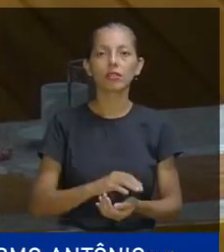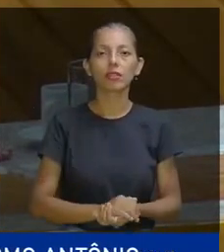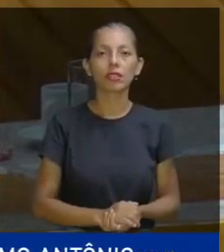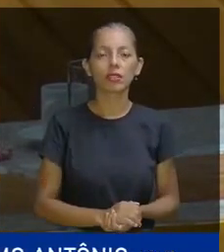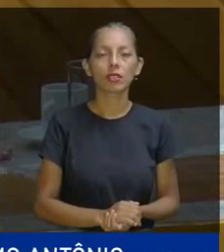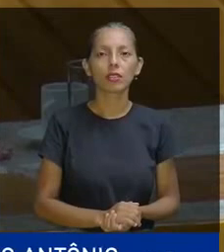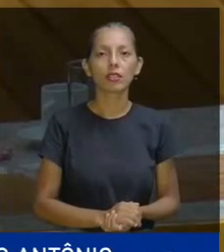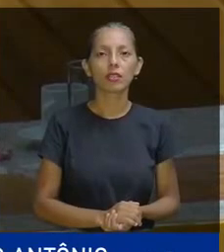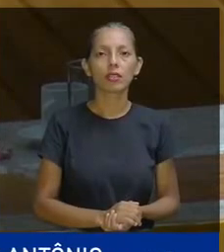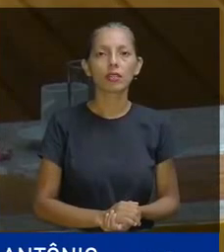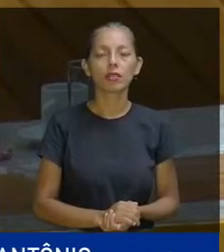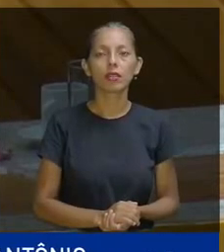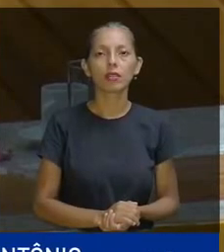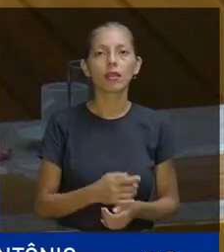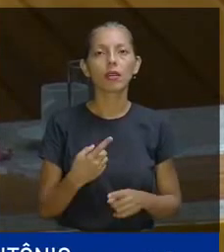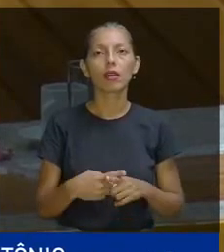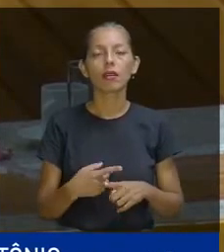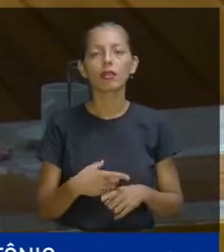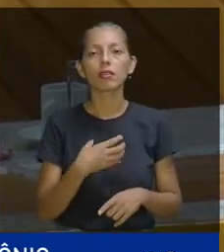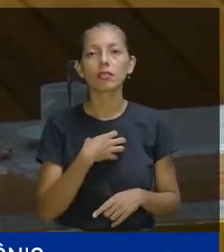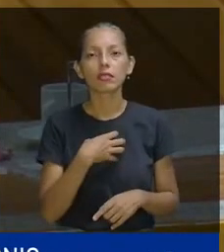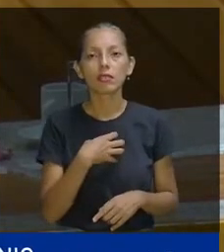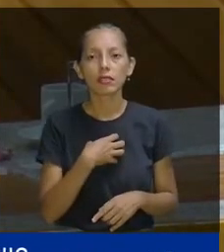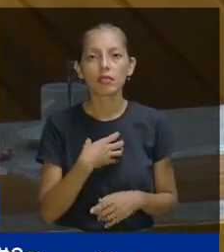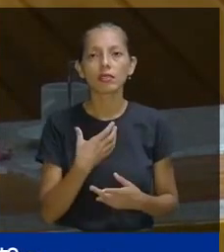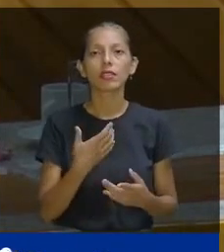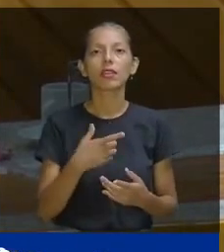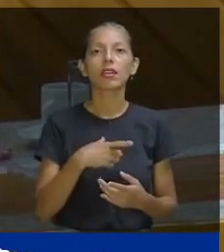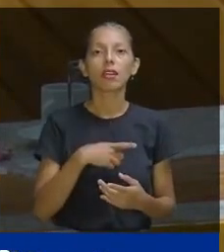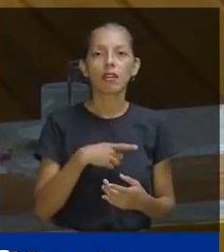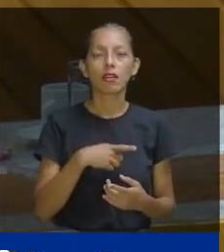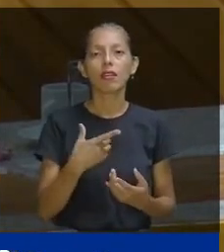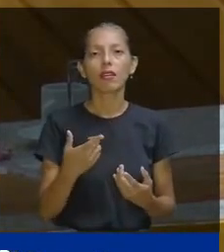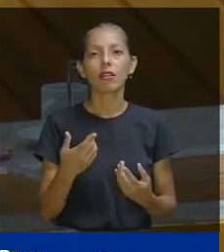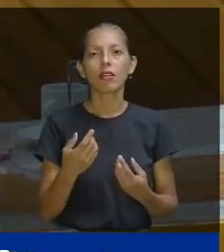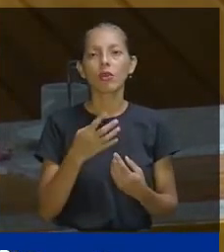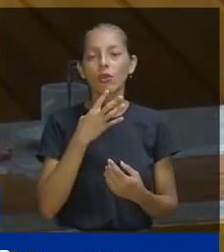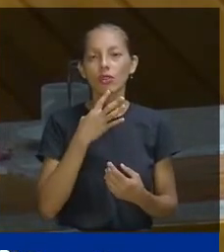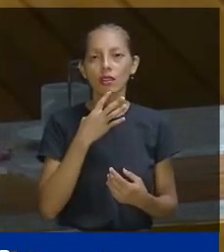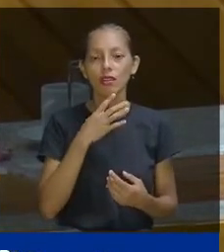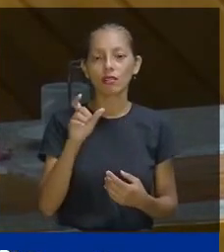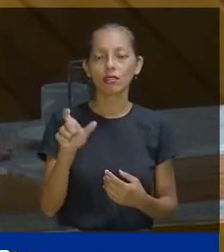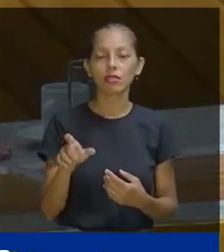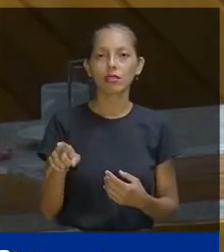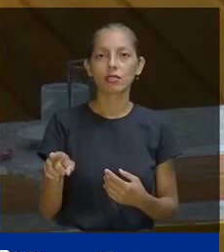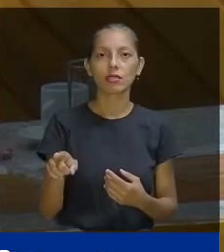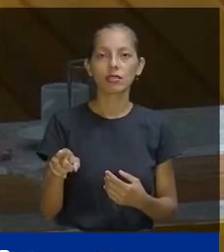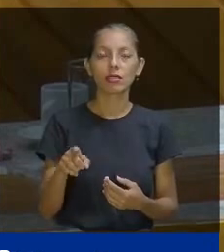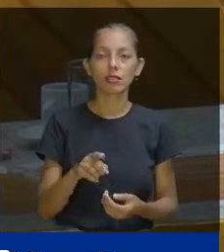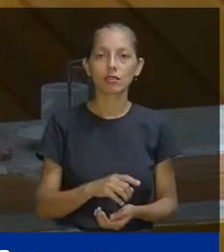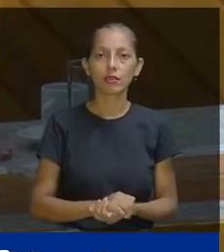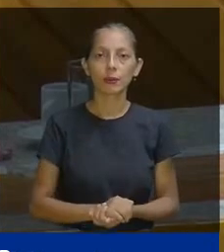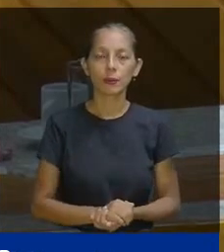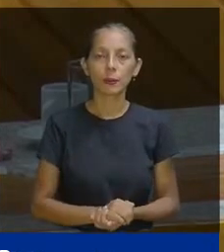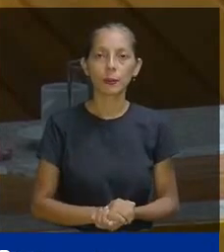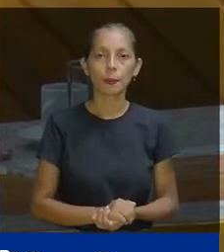âmbito, inclusive, lá do Ministério Público, teria comparecido junto ao gabinete do eminente